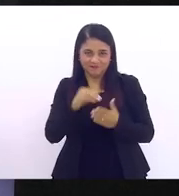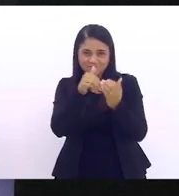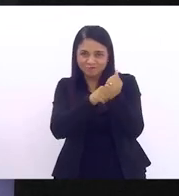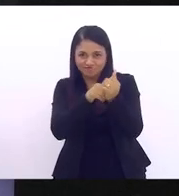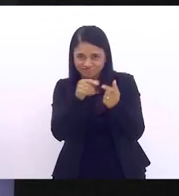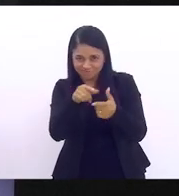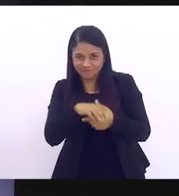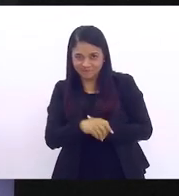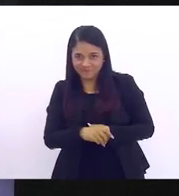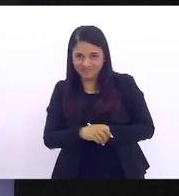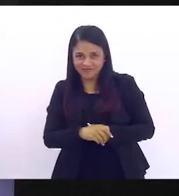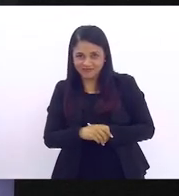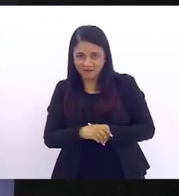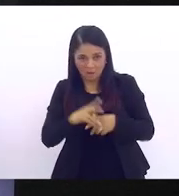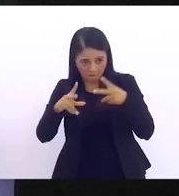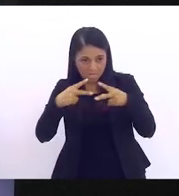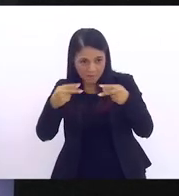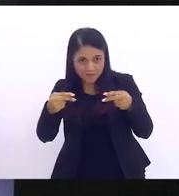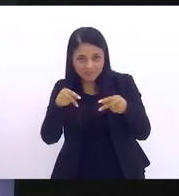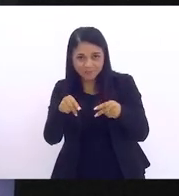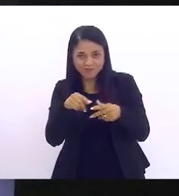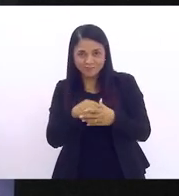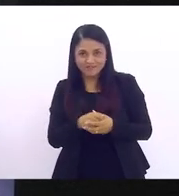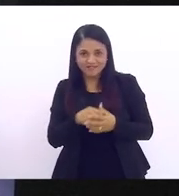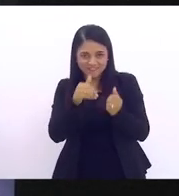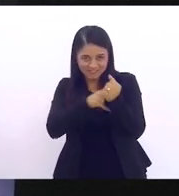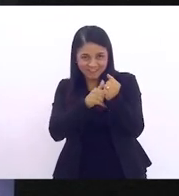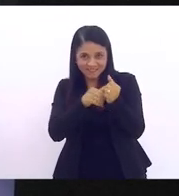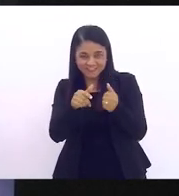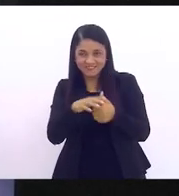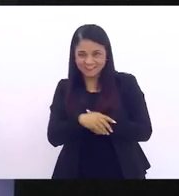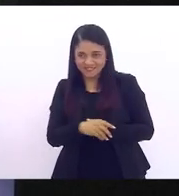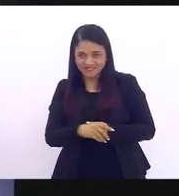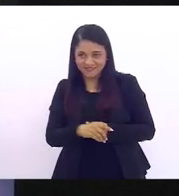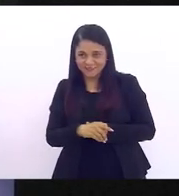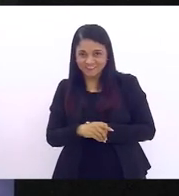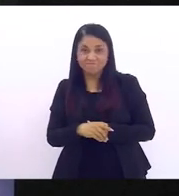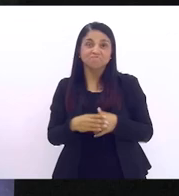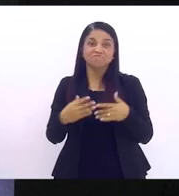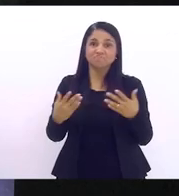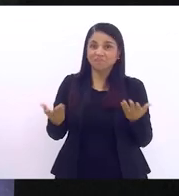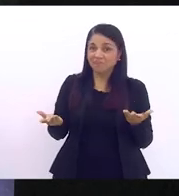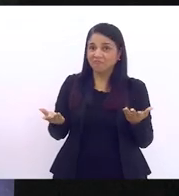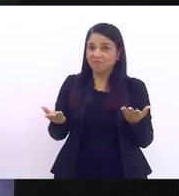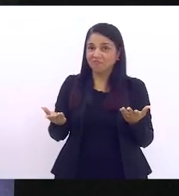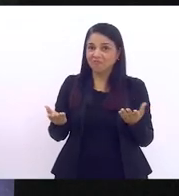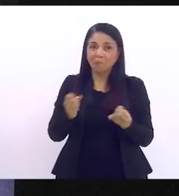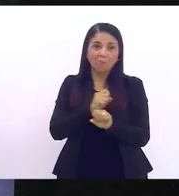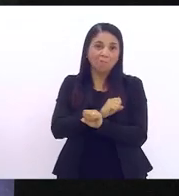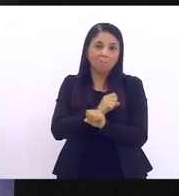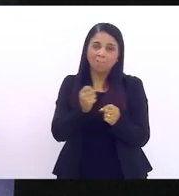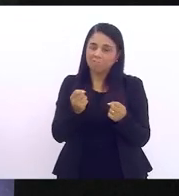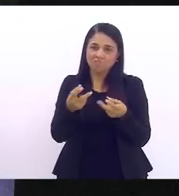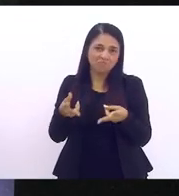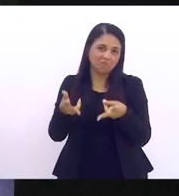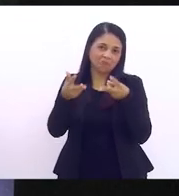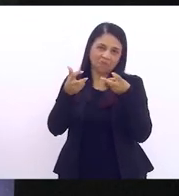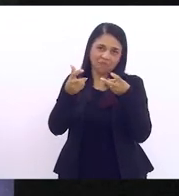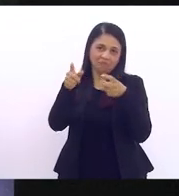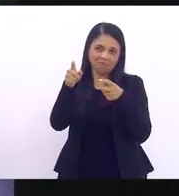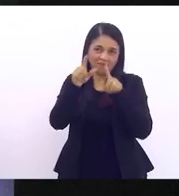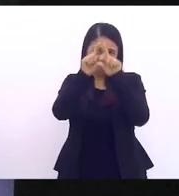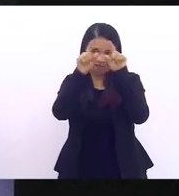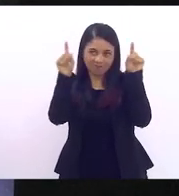ent r$ 2 ou presente misterioso como eu tô duro aqui agora enfim não dá para se notar que aquilo